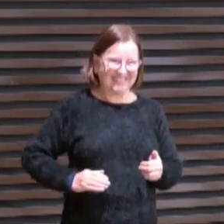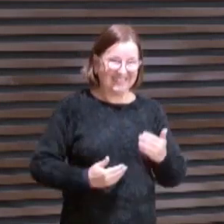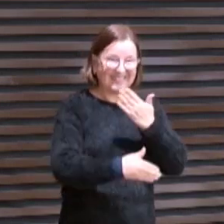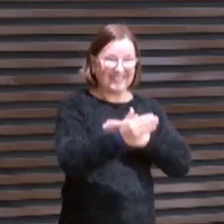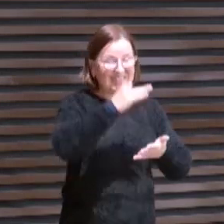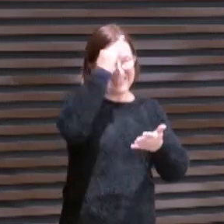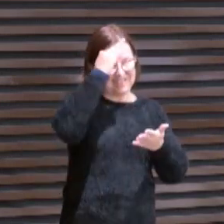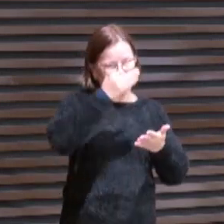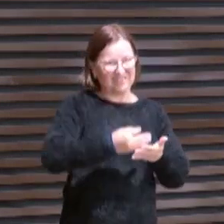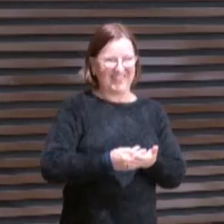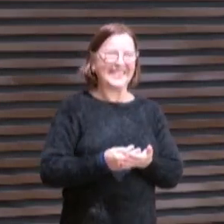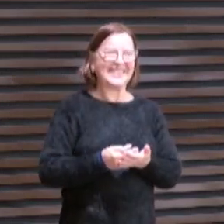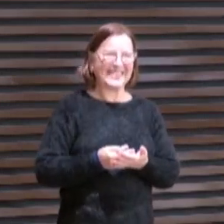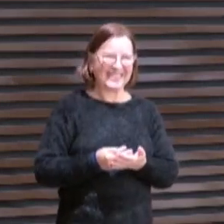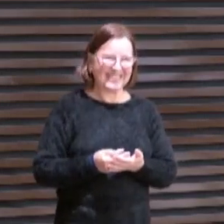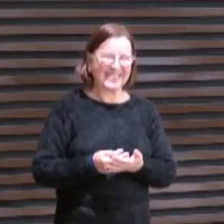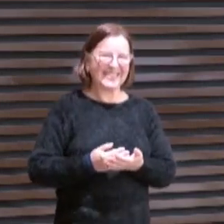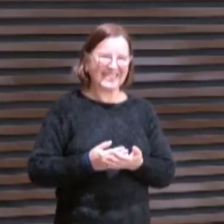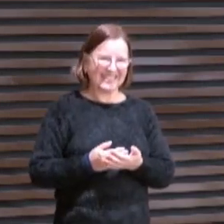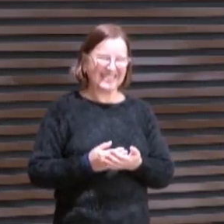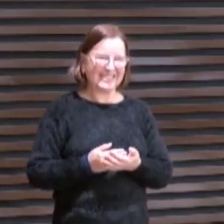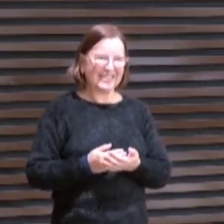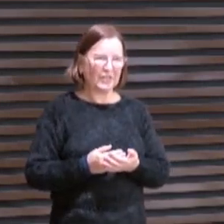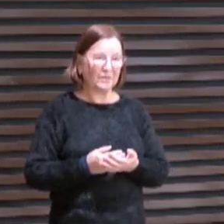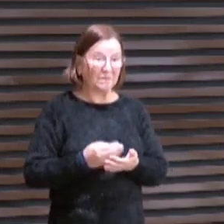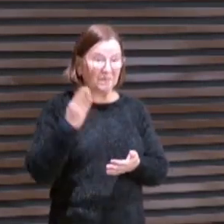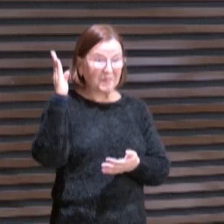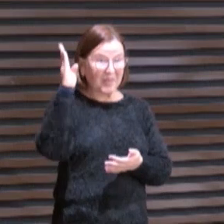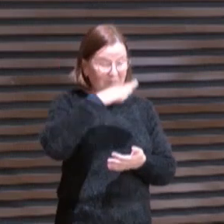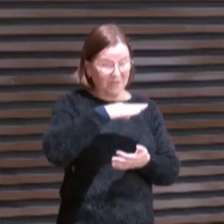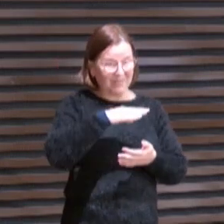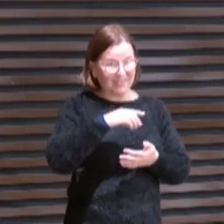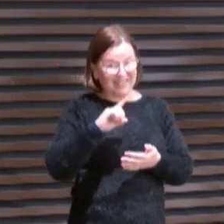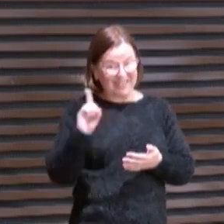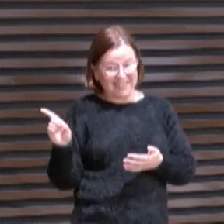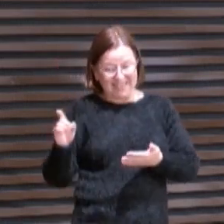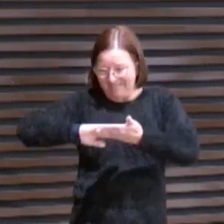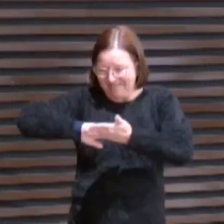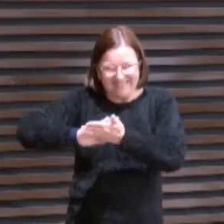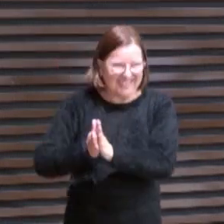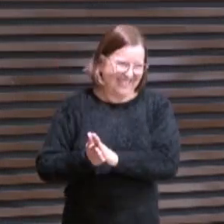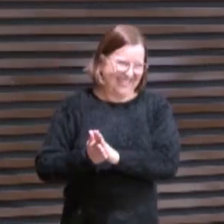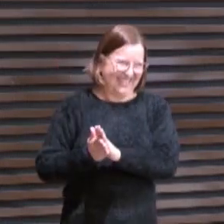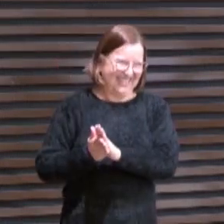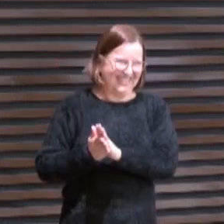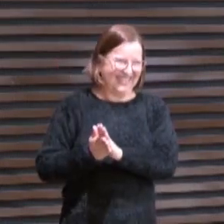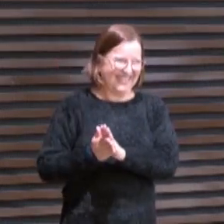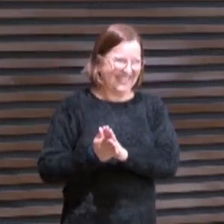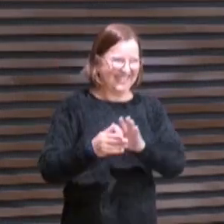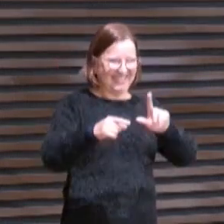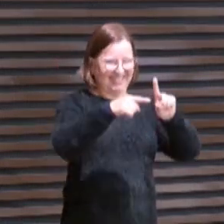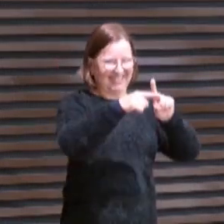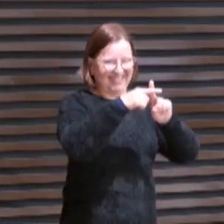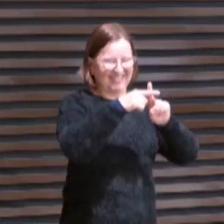Ele passou de uma cruz para outra. E a maldição dele foi desfeita ali na